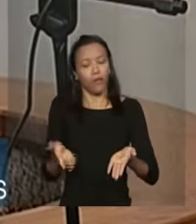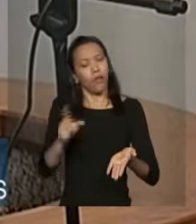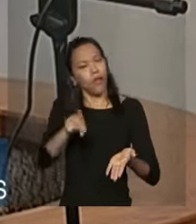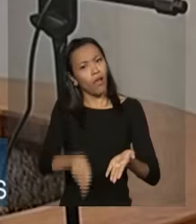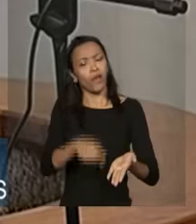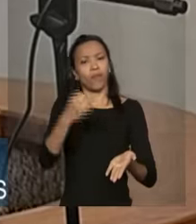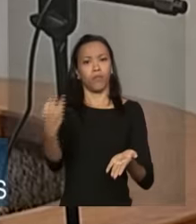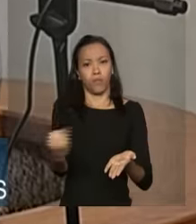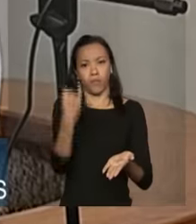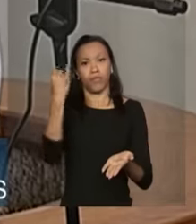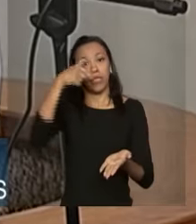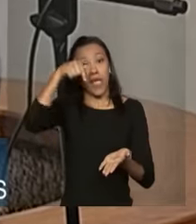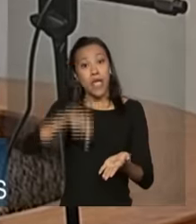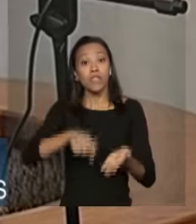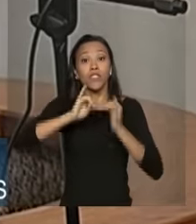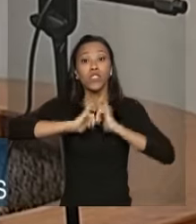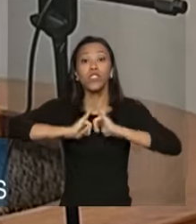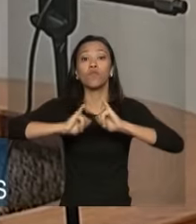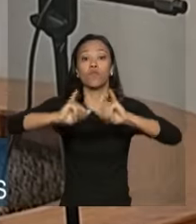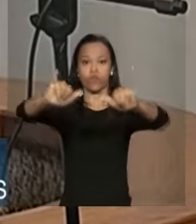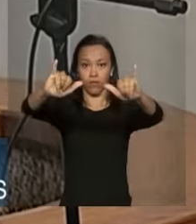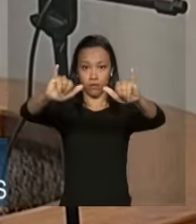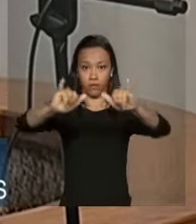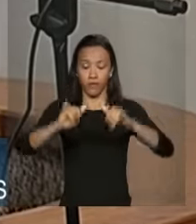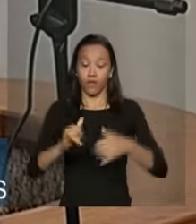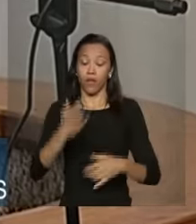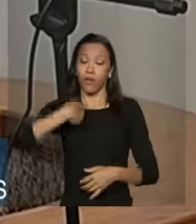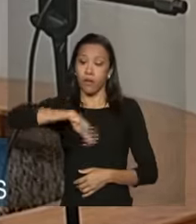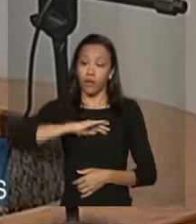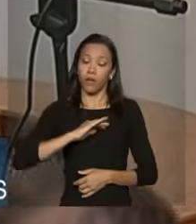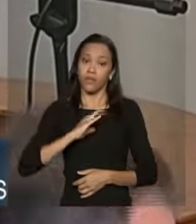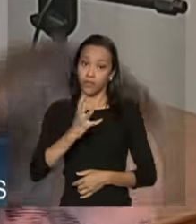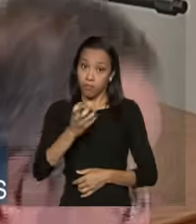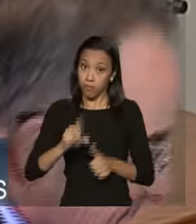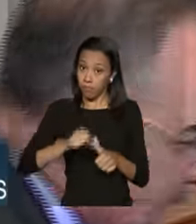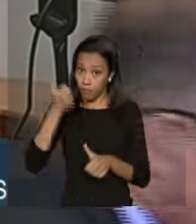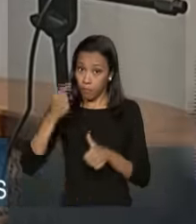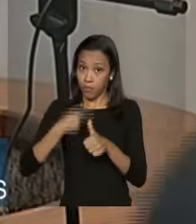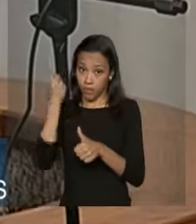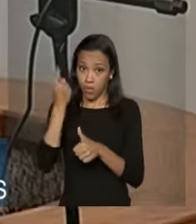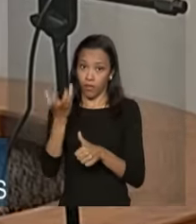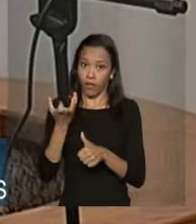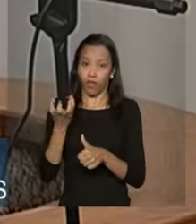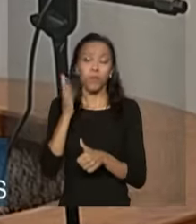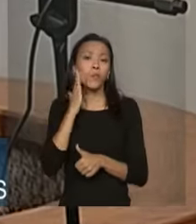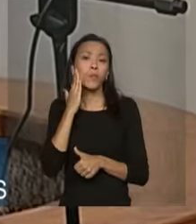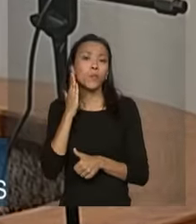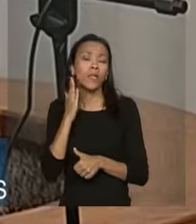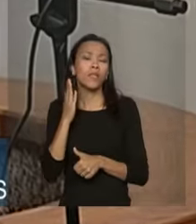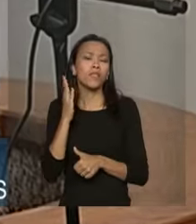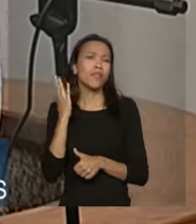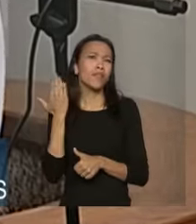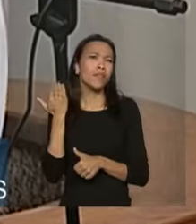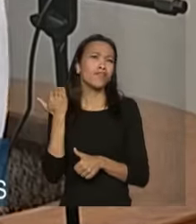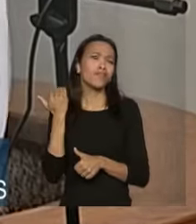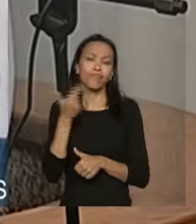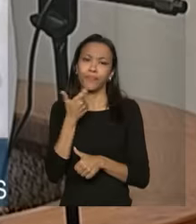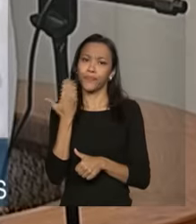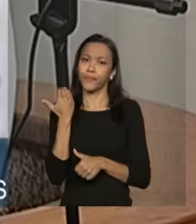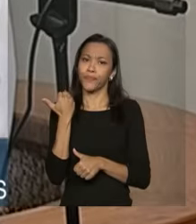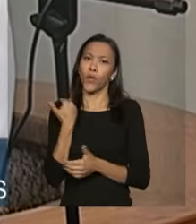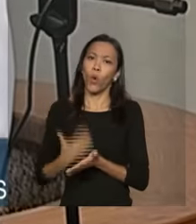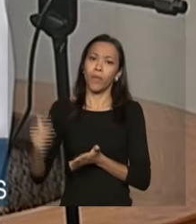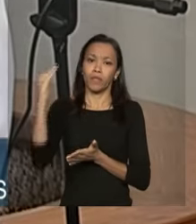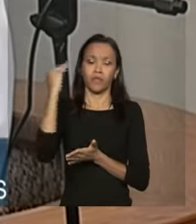importância dessa campanha nós queremos primeiro salientar de Desde quando nós começamos a política